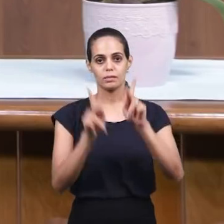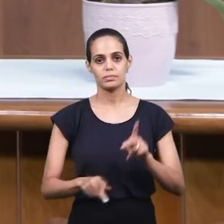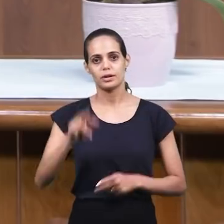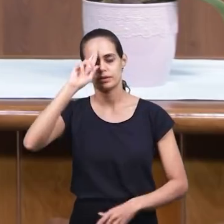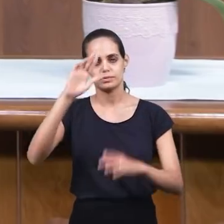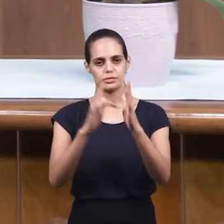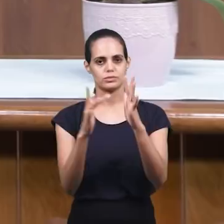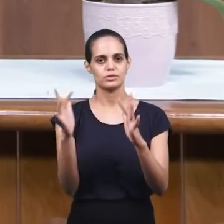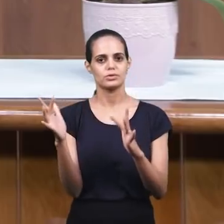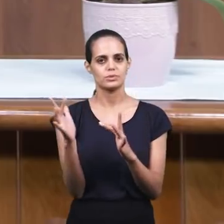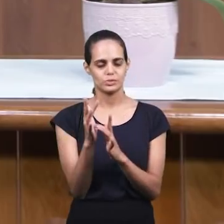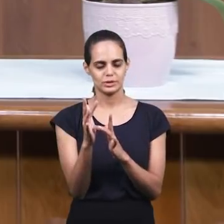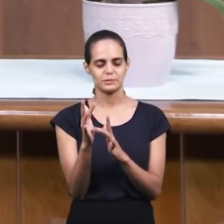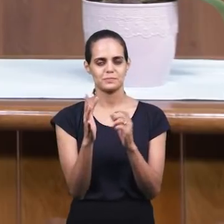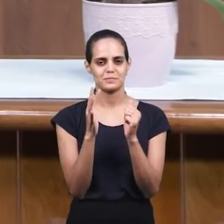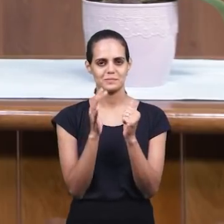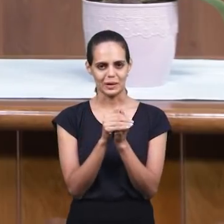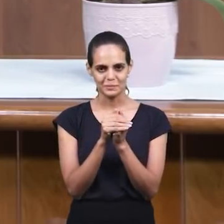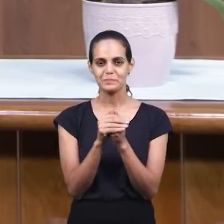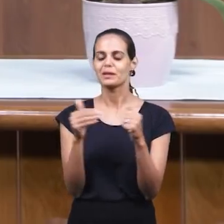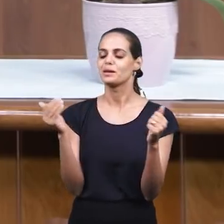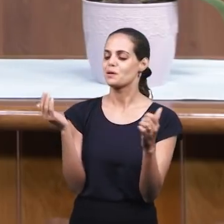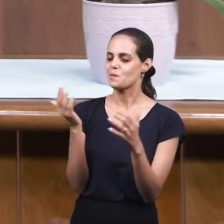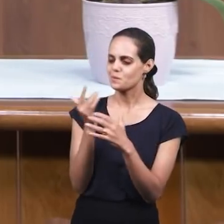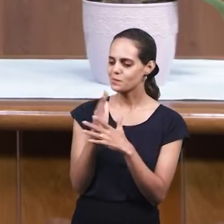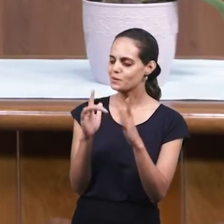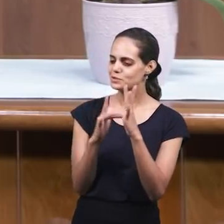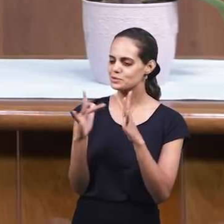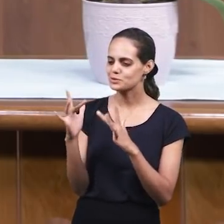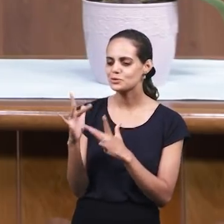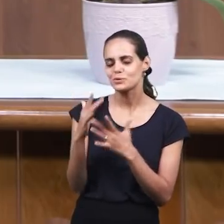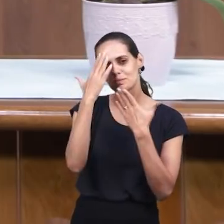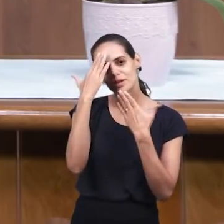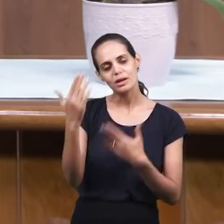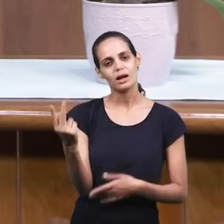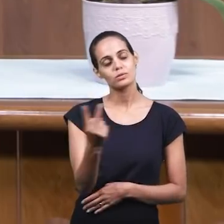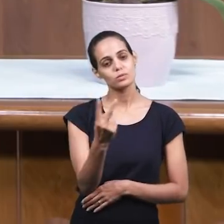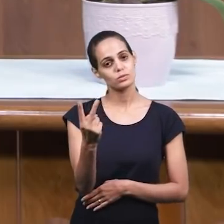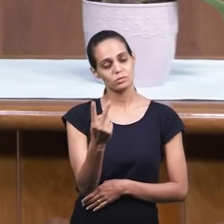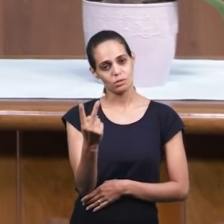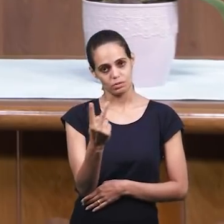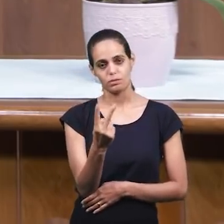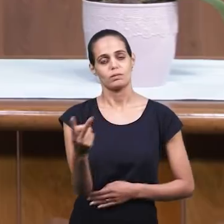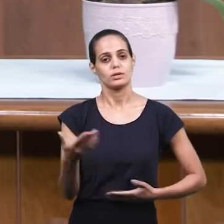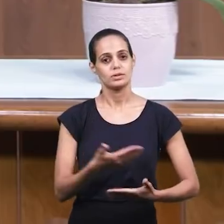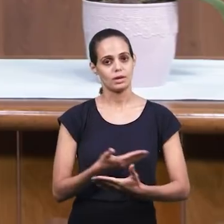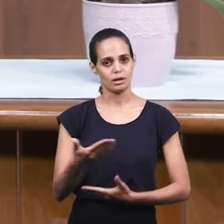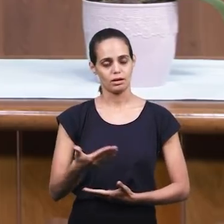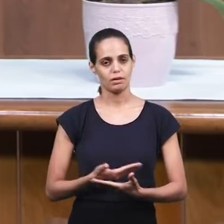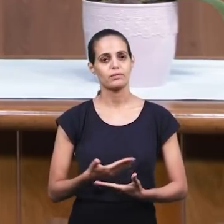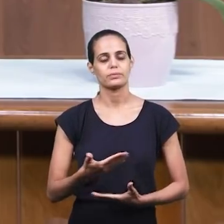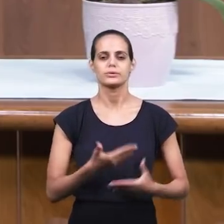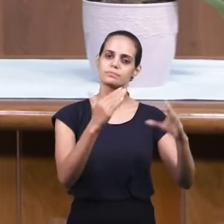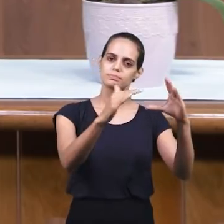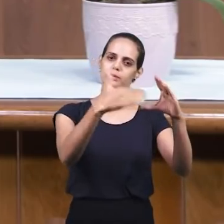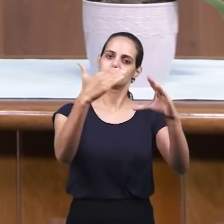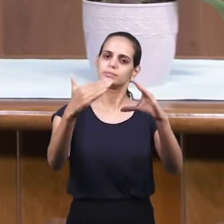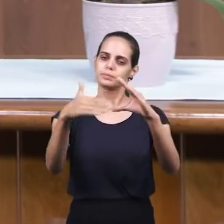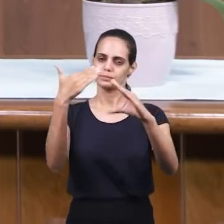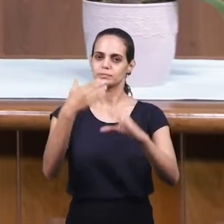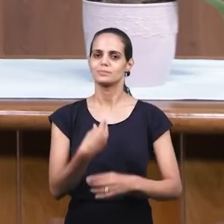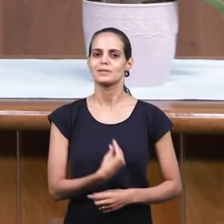Glória a Jesus, louvado seja o nome do Senhor. Obrigado à irmã Isamara, obrigado ao companheiro pastor Eduardo. É uma alegria